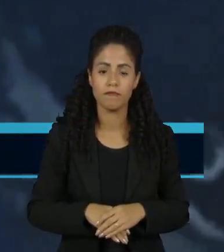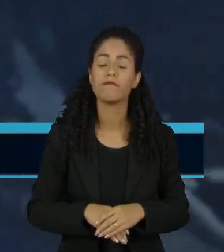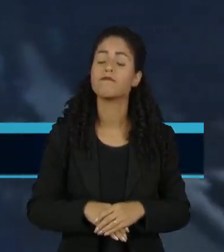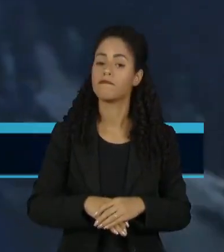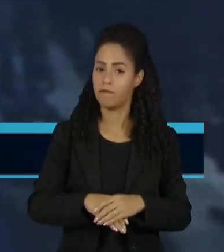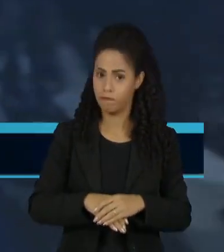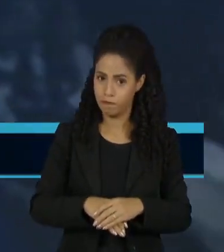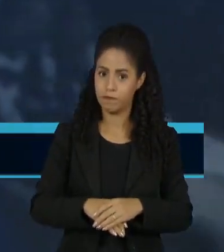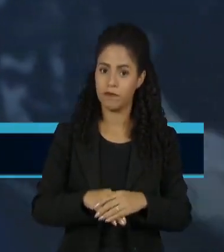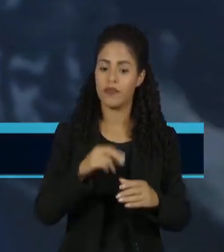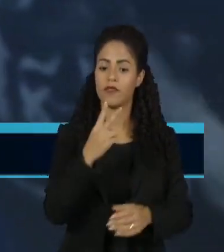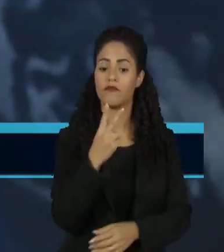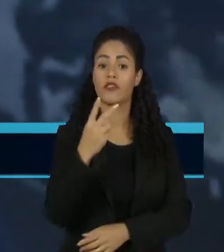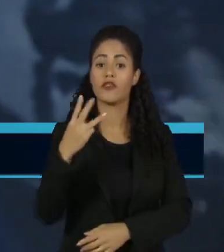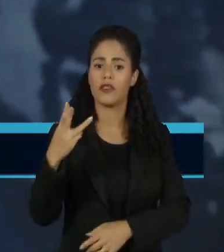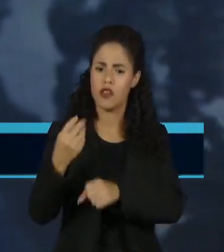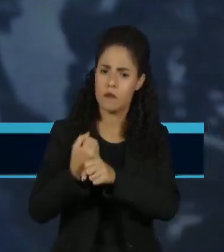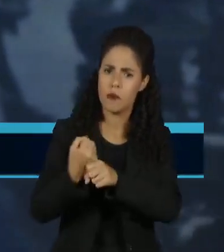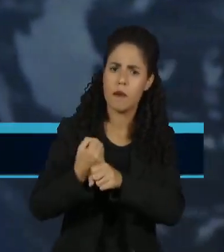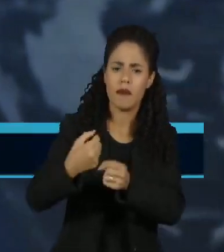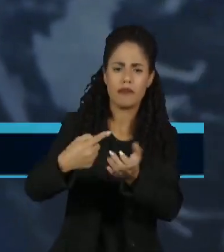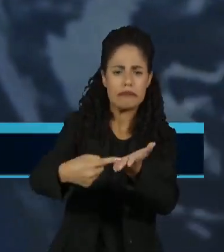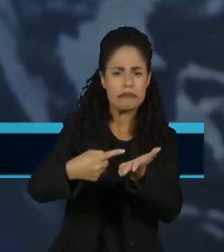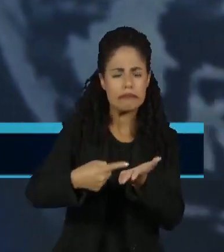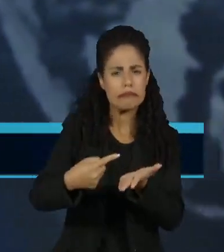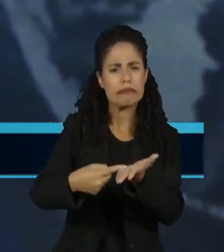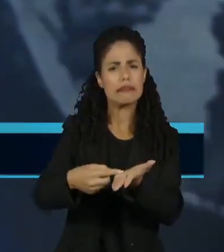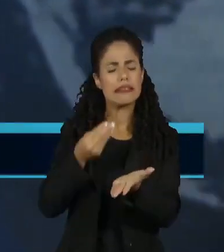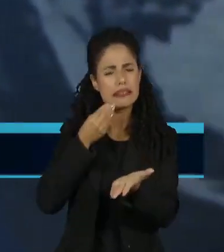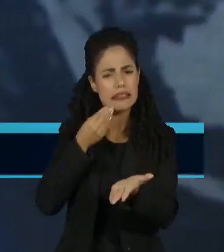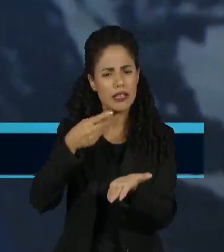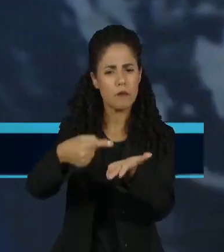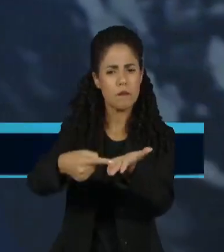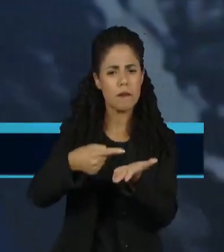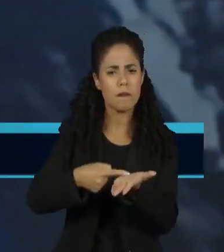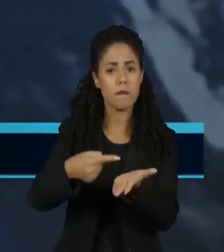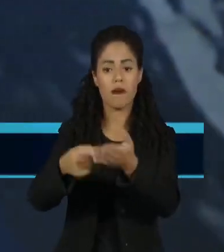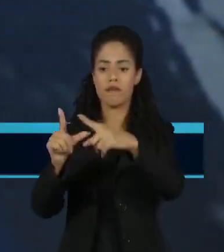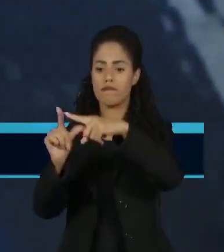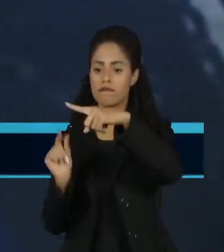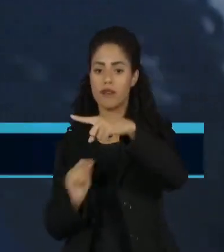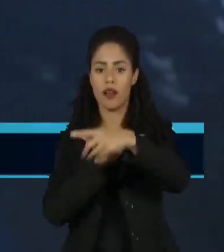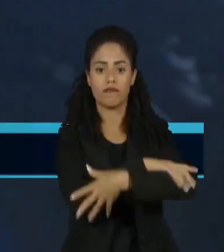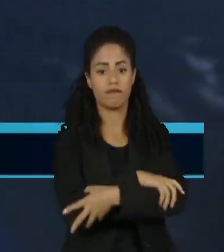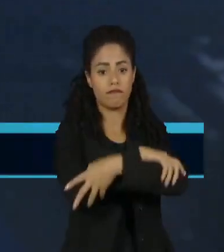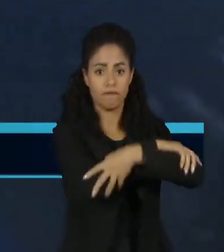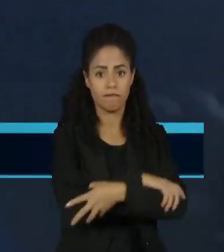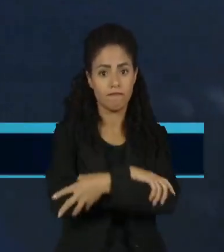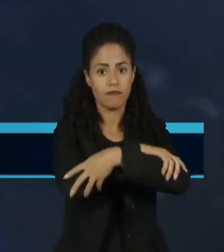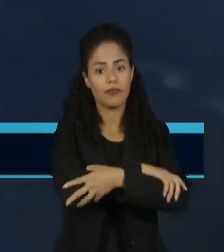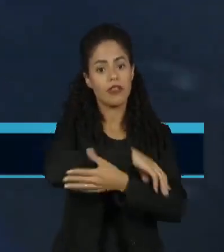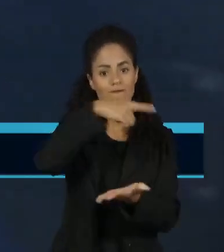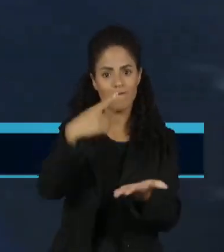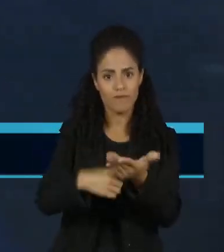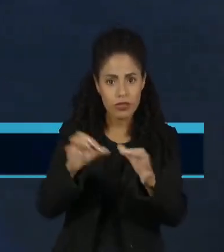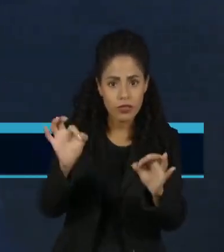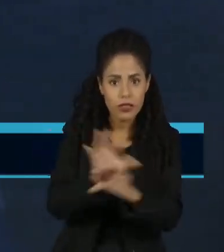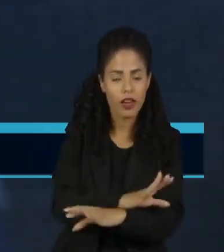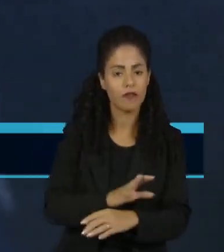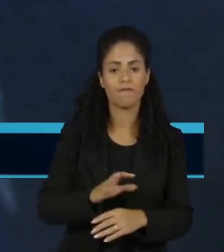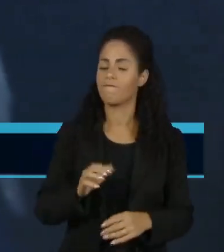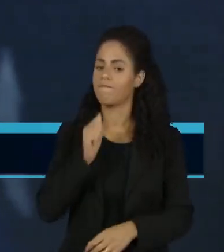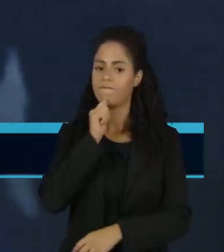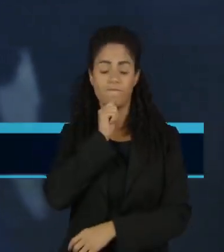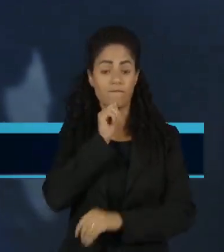Depois de 23 anos de negociações, não será desta vez que Mercosul e União Europeia fecharão um acordo comercial.